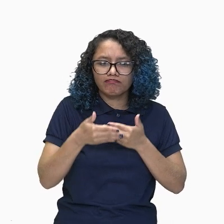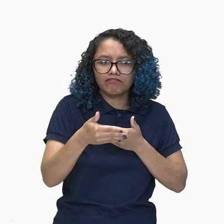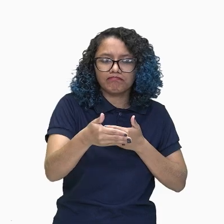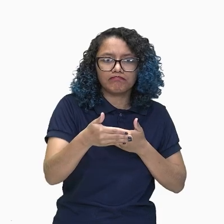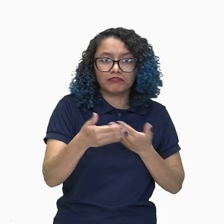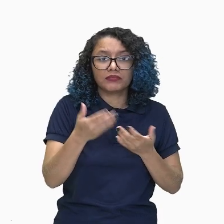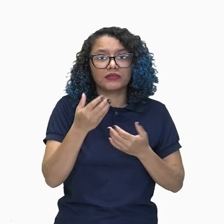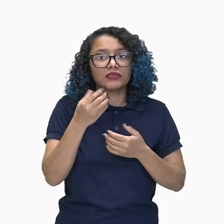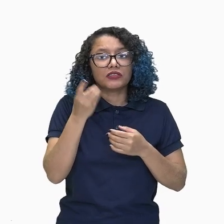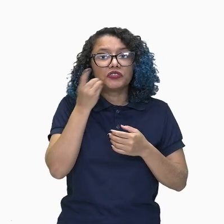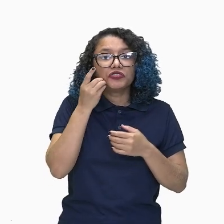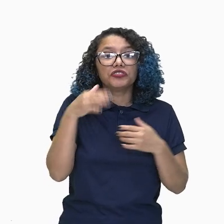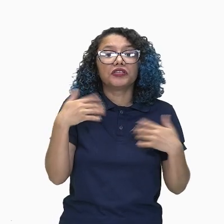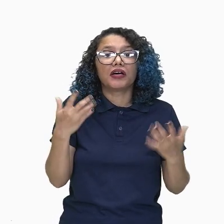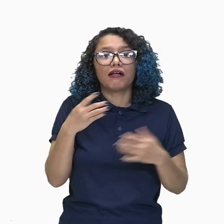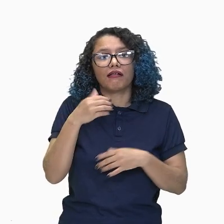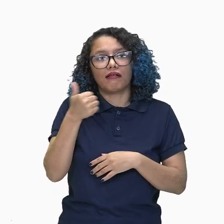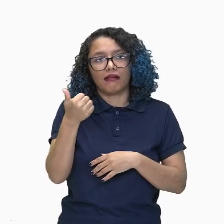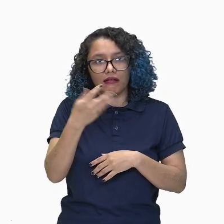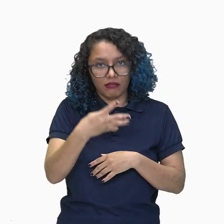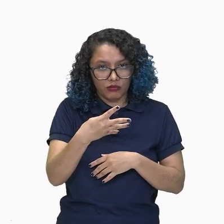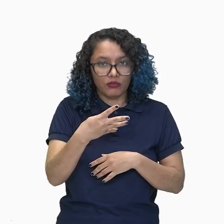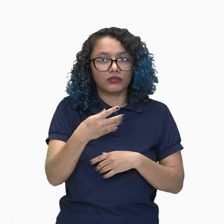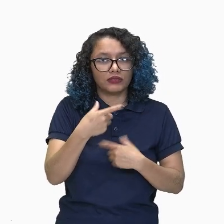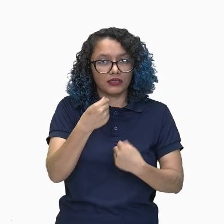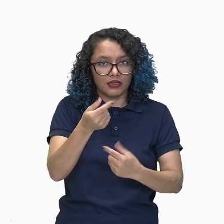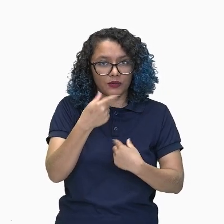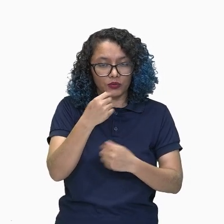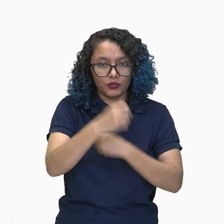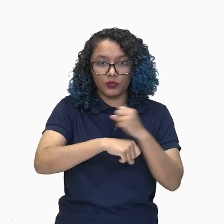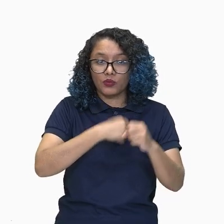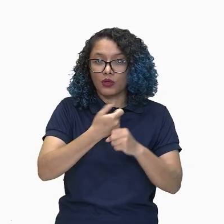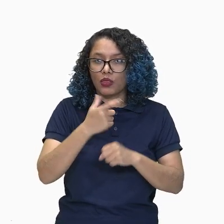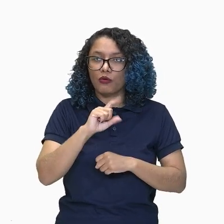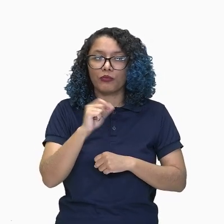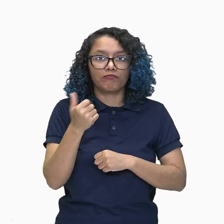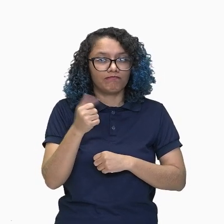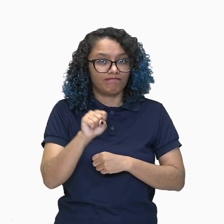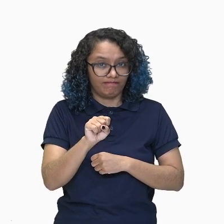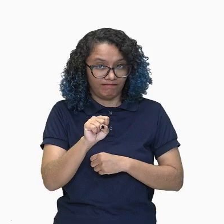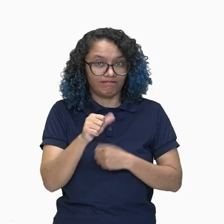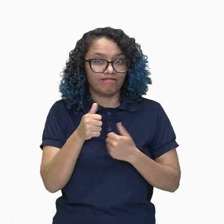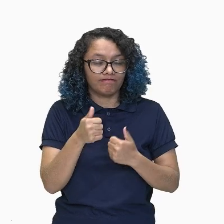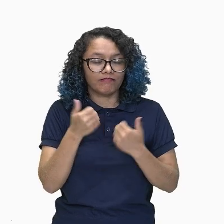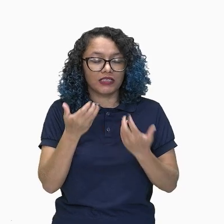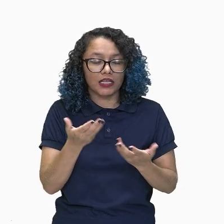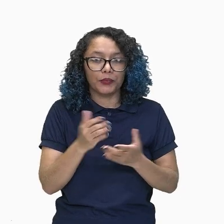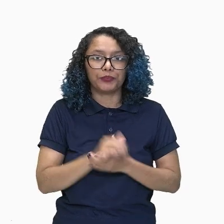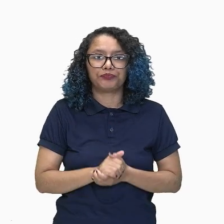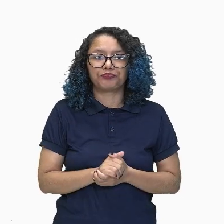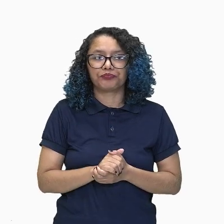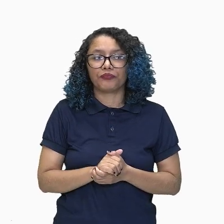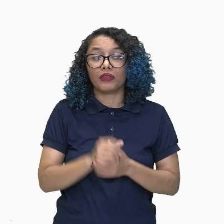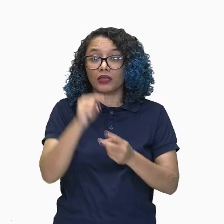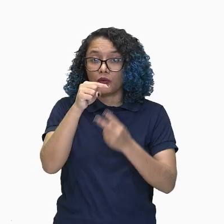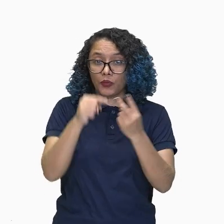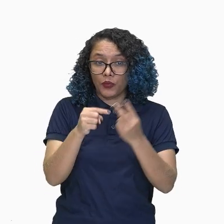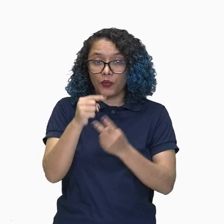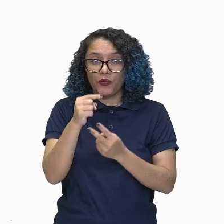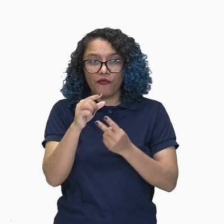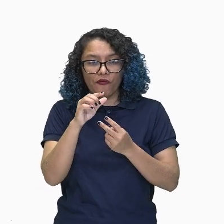nessa data, 14 de agosto de 2018. Então, observem que esses fatos, eles